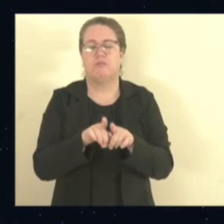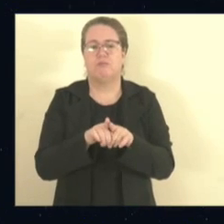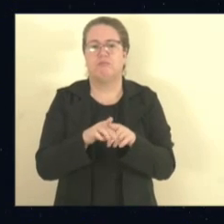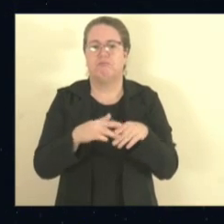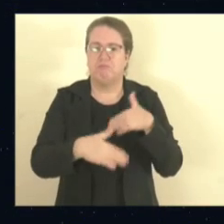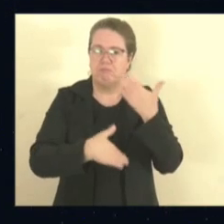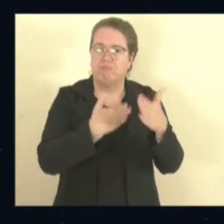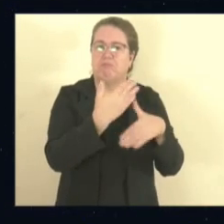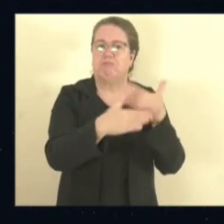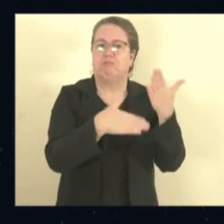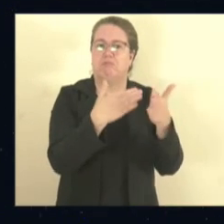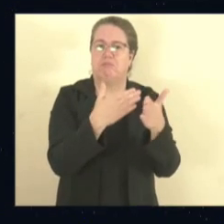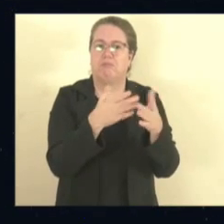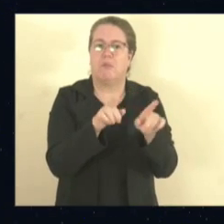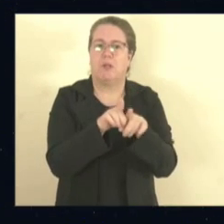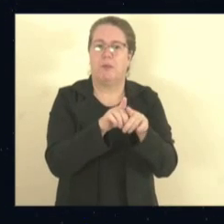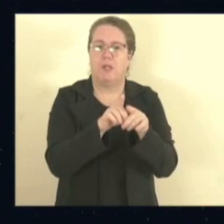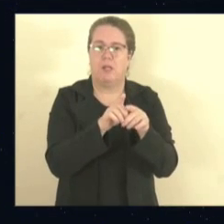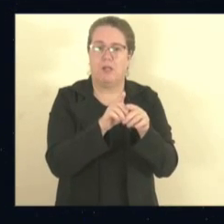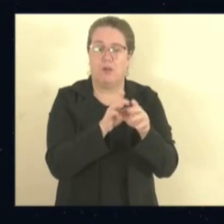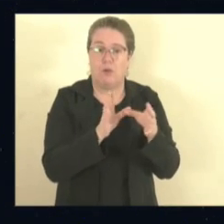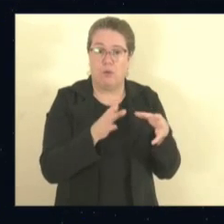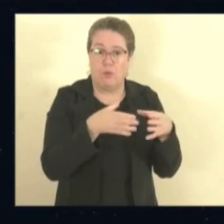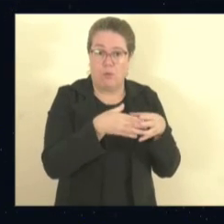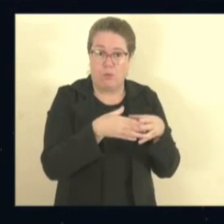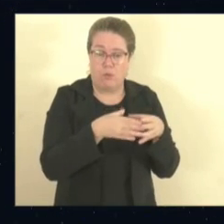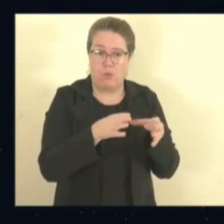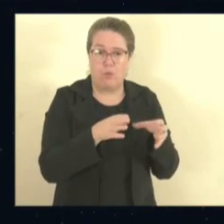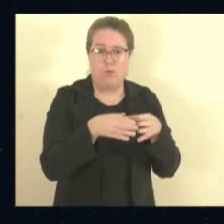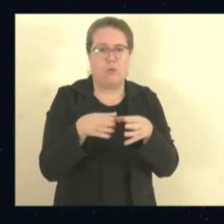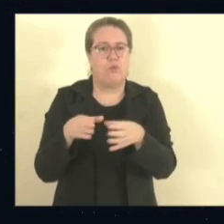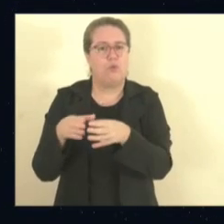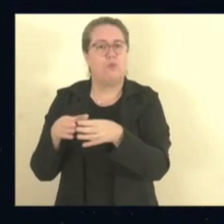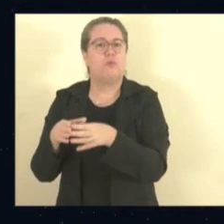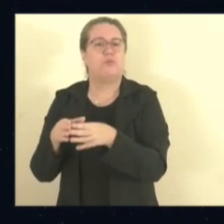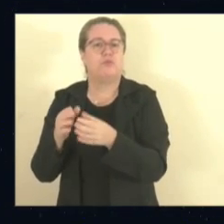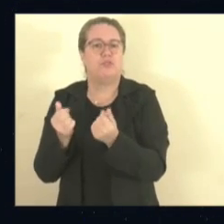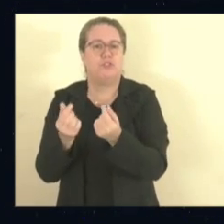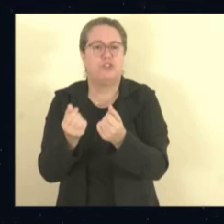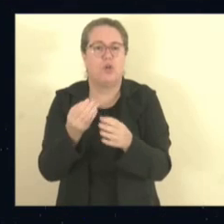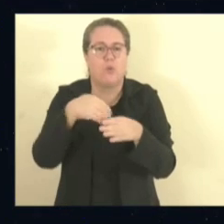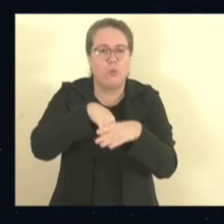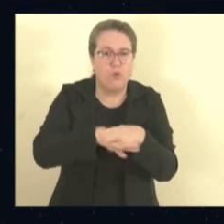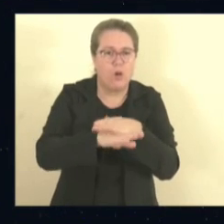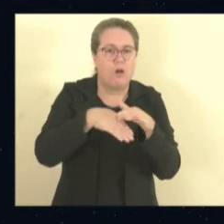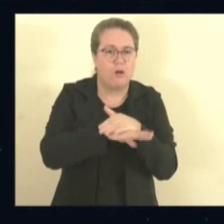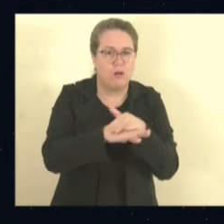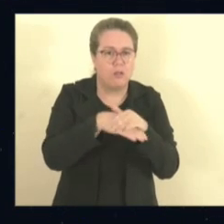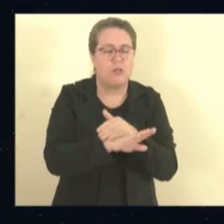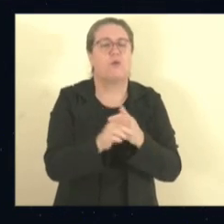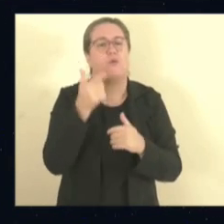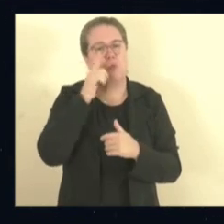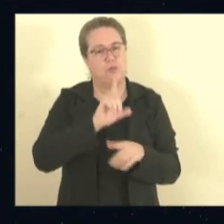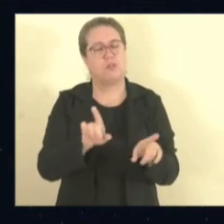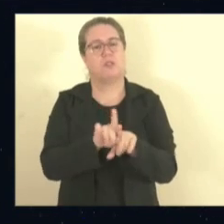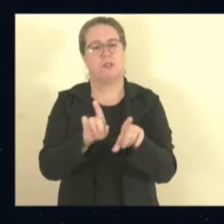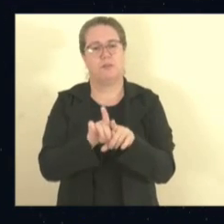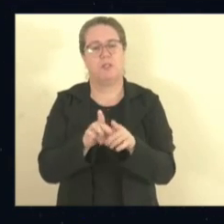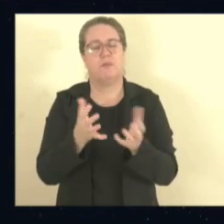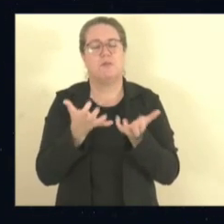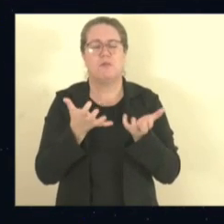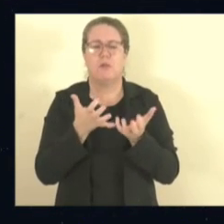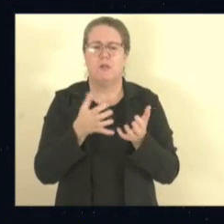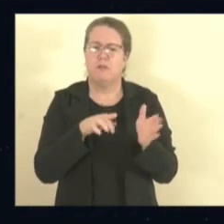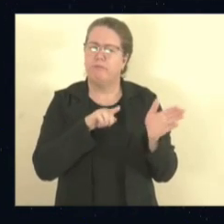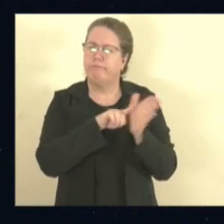uma melhoria no orçamento do Estado para investimentos em diversas áreas. Mas eu tenho um questionamento e gostaria de